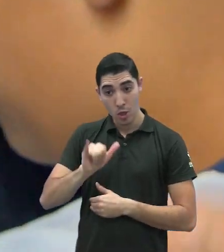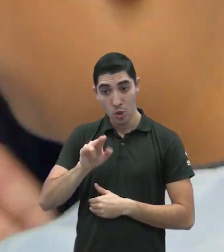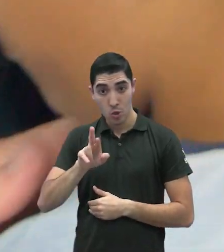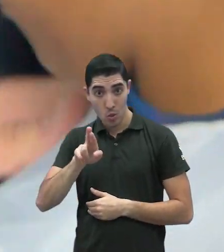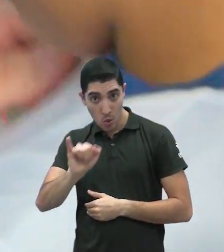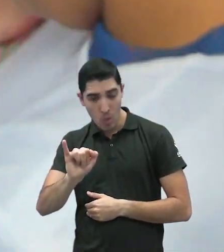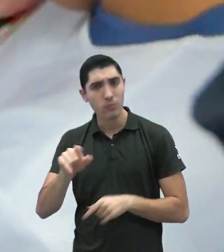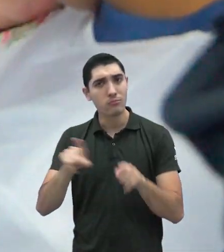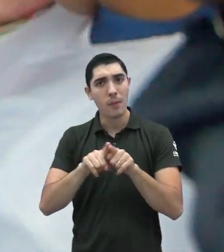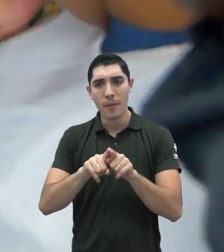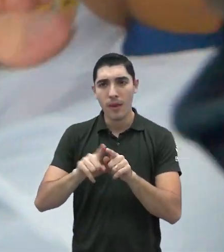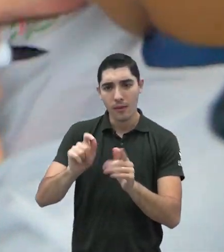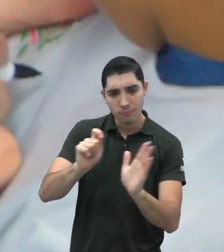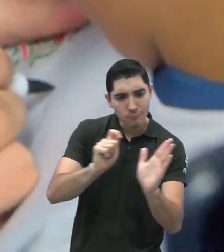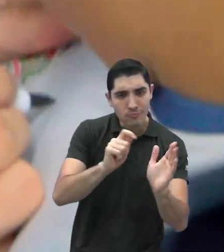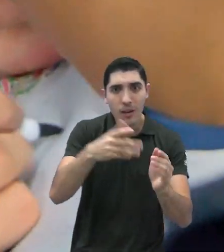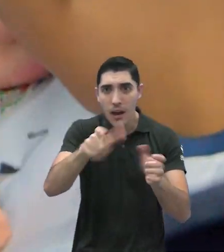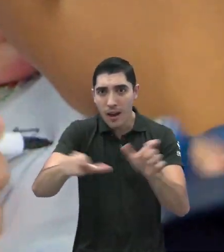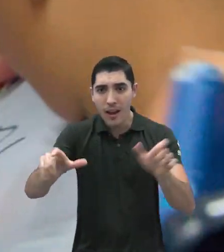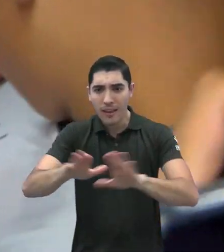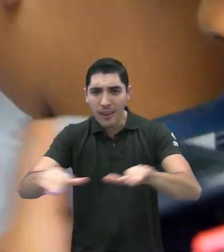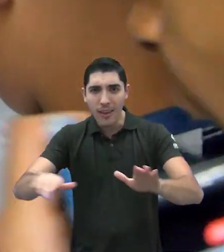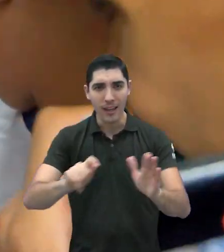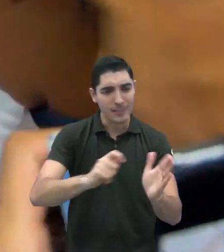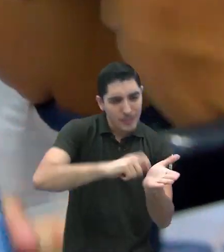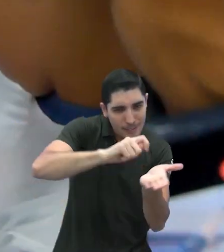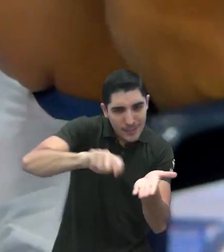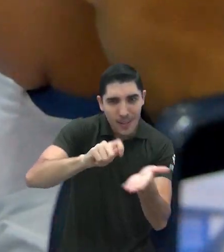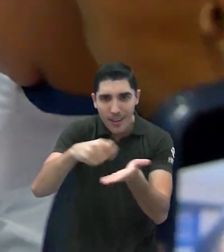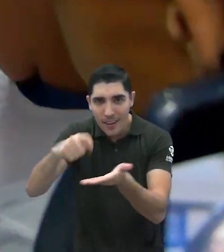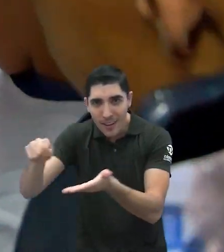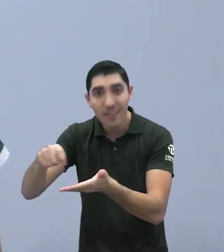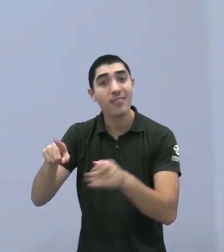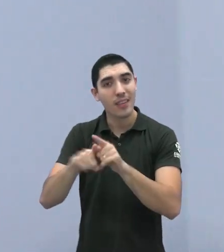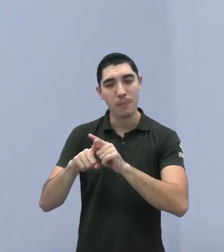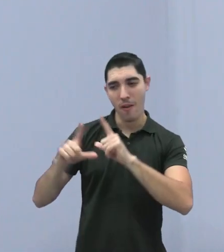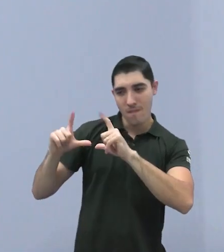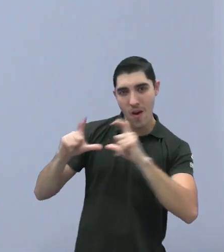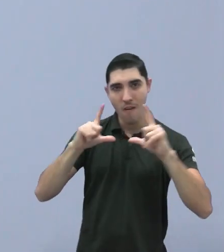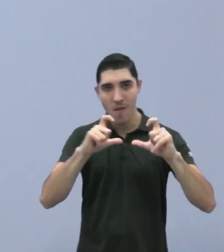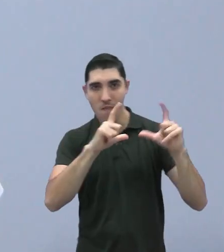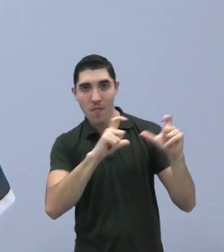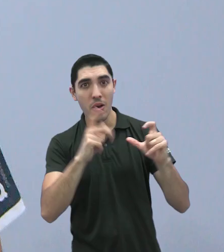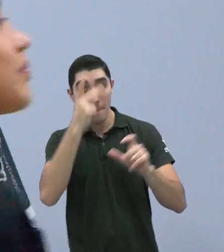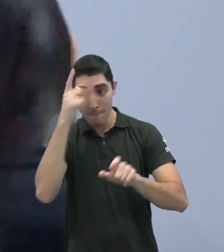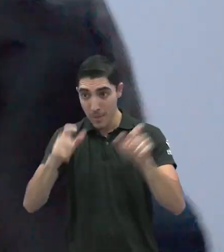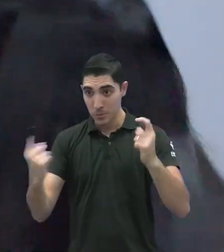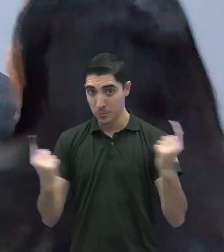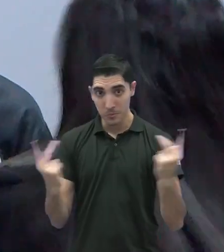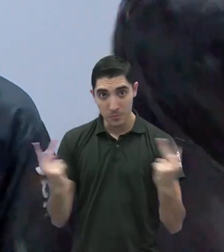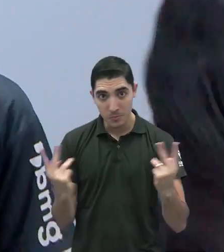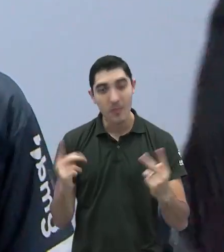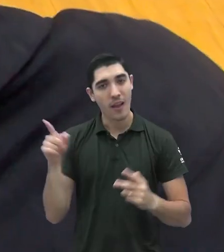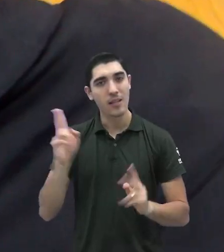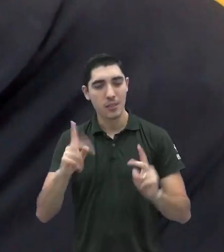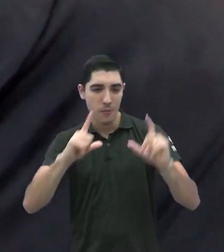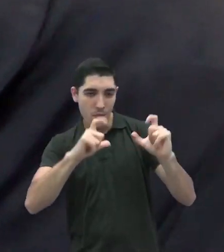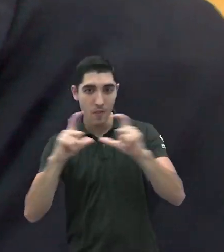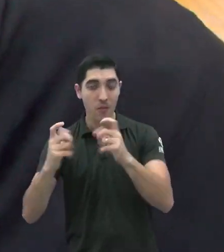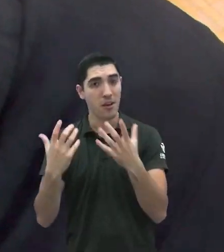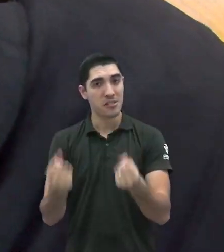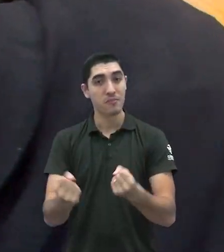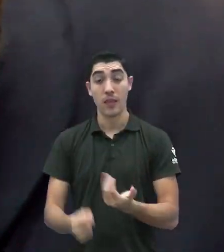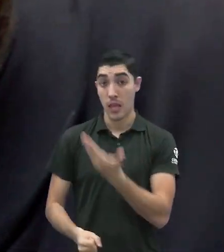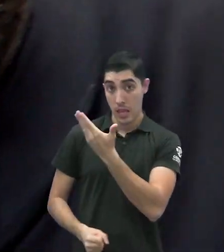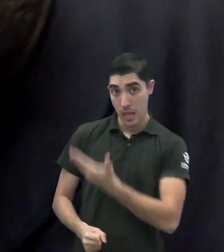atacante terminou a noite de homenagens dando muitos autógrafos para as crianças e tirando fotos com todos que pediam. Para